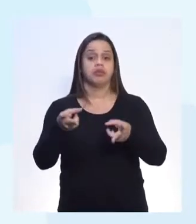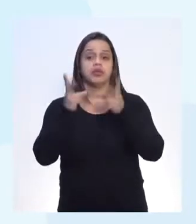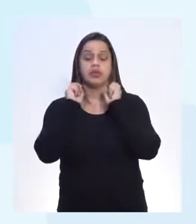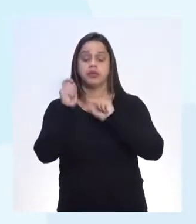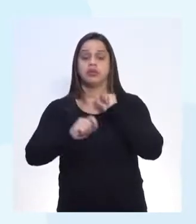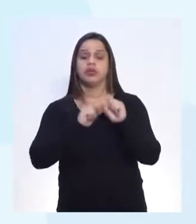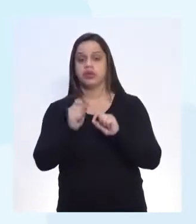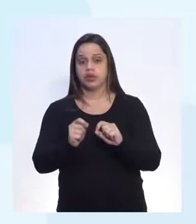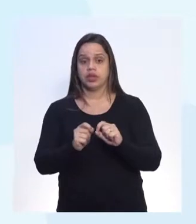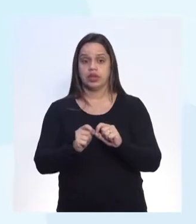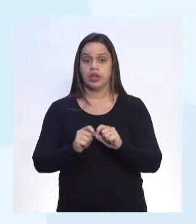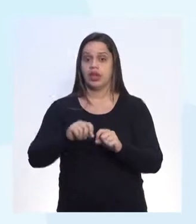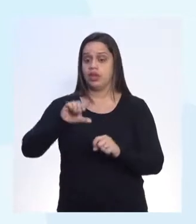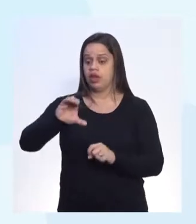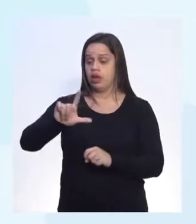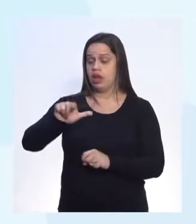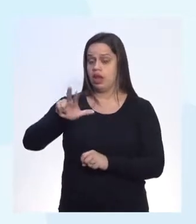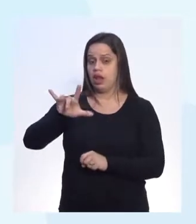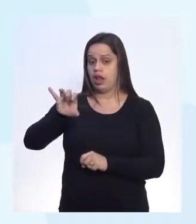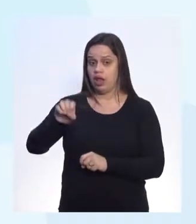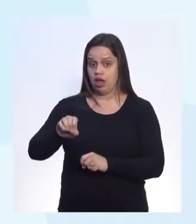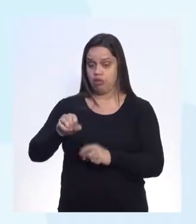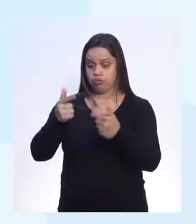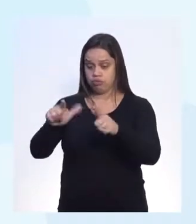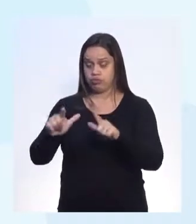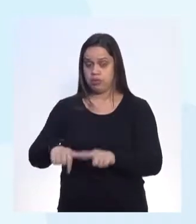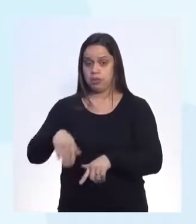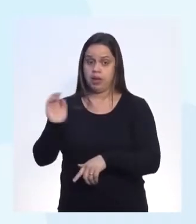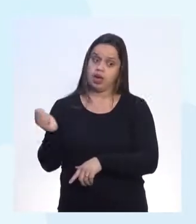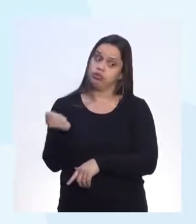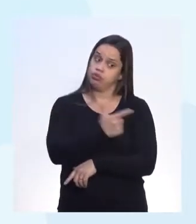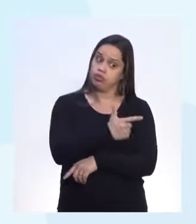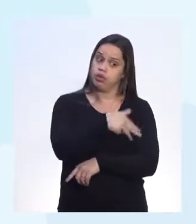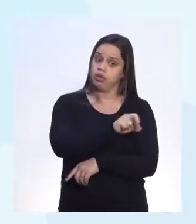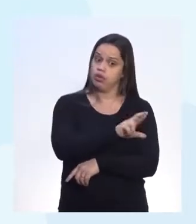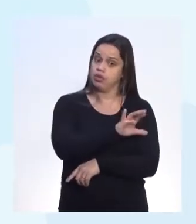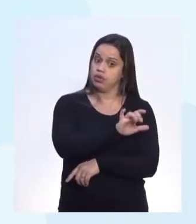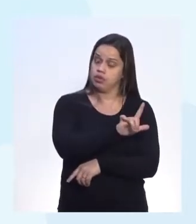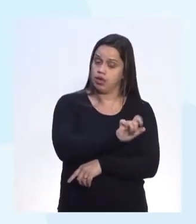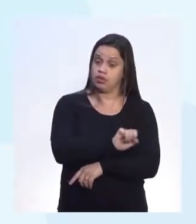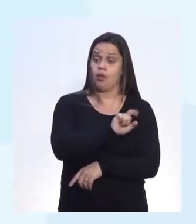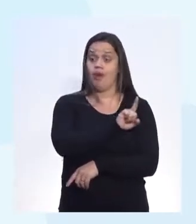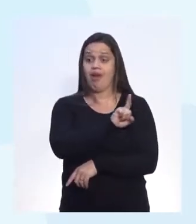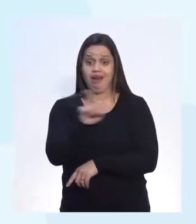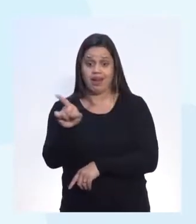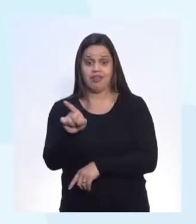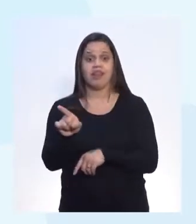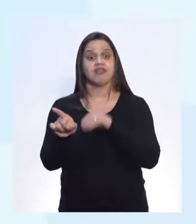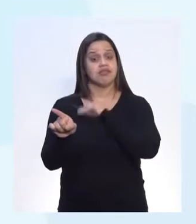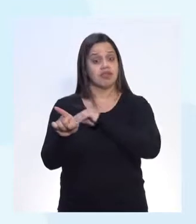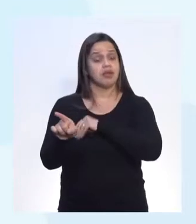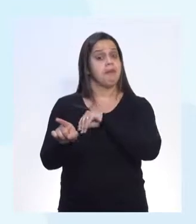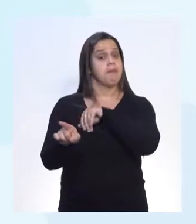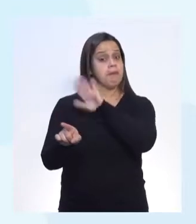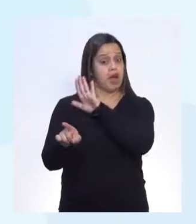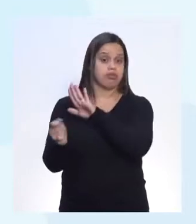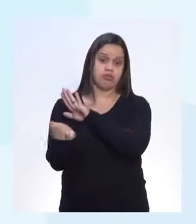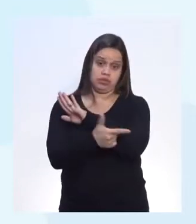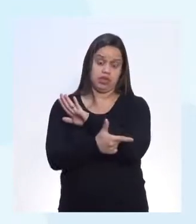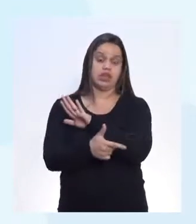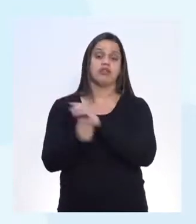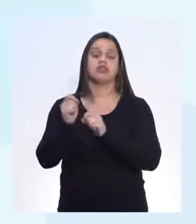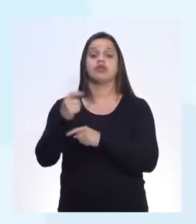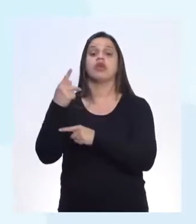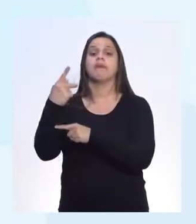assentou mais piso que o Marcelo. Portanto, ele receberá mais dinheiro, né? Receberá um valor proporcional